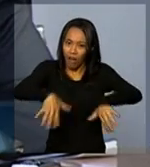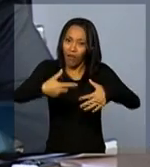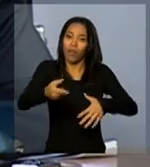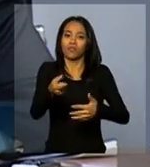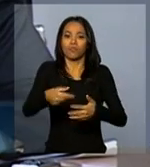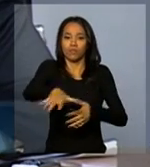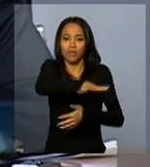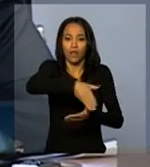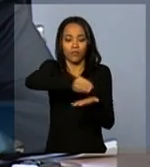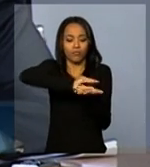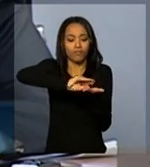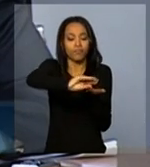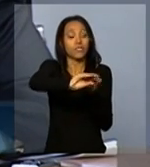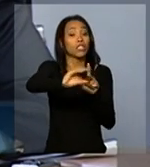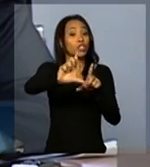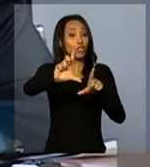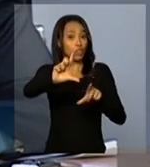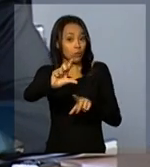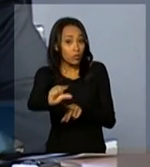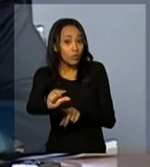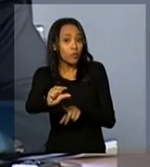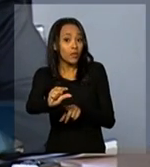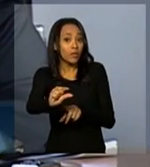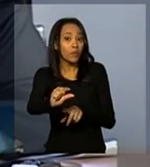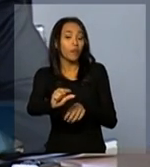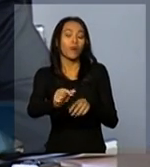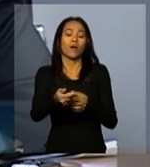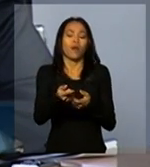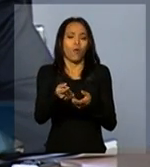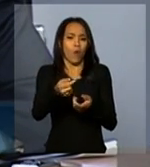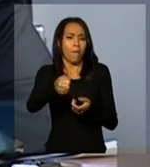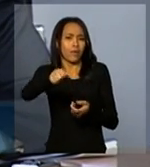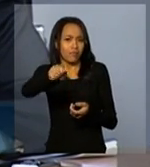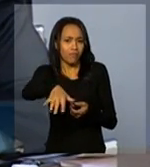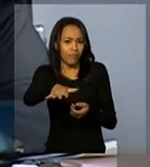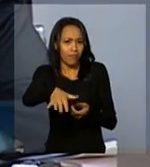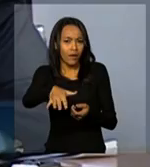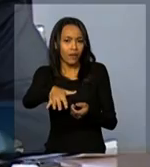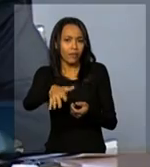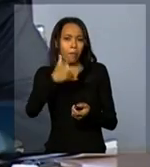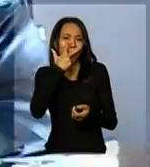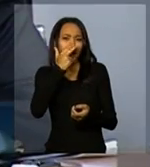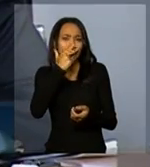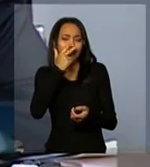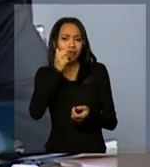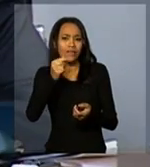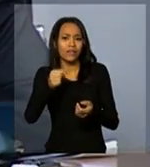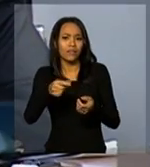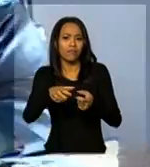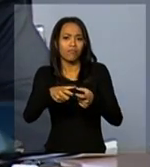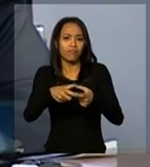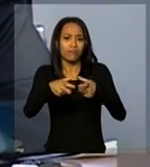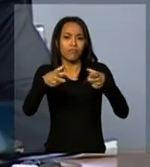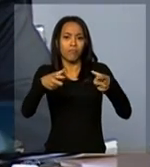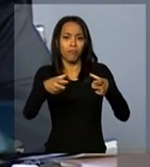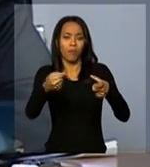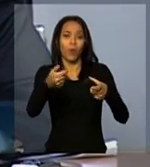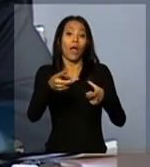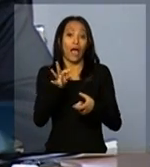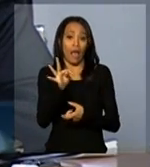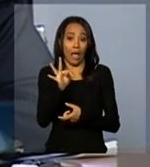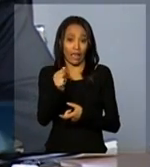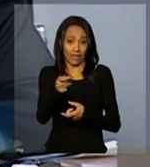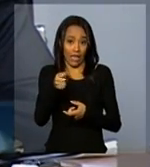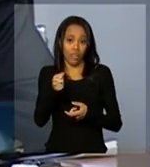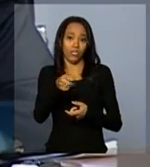ele diminuiu, o preço do investimento é mais barato, então parece que ele cresceu menos. Então, a taxa de investimento sobre